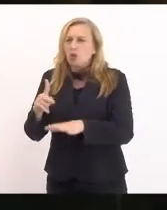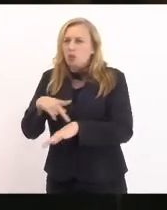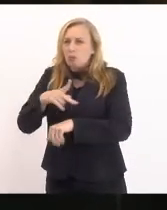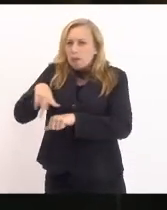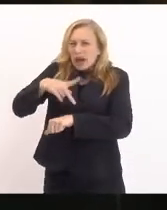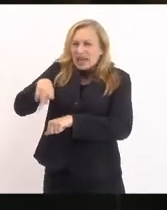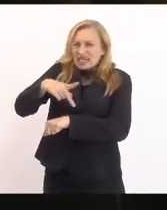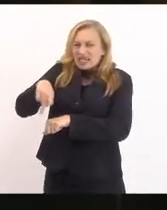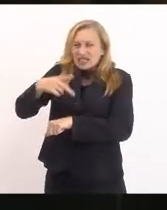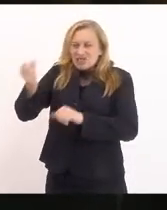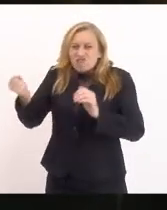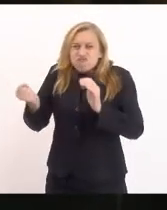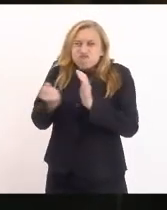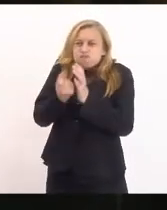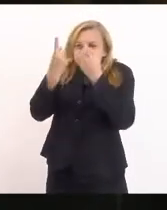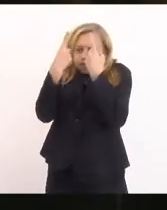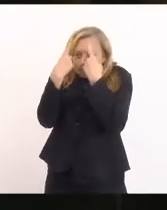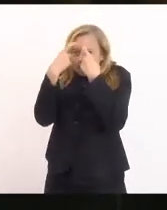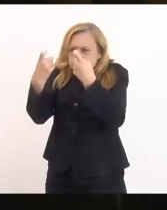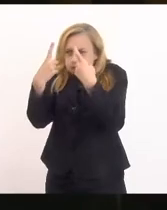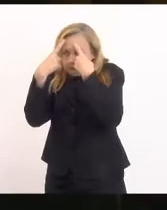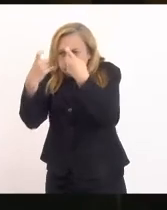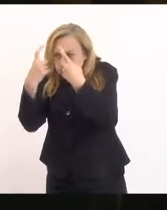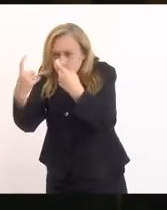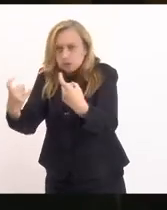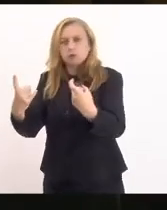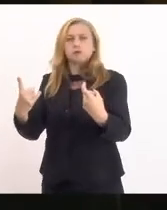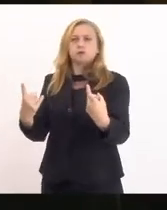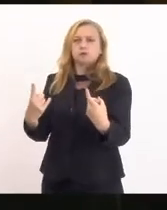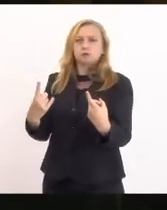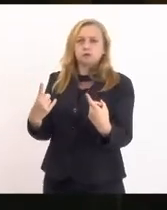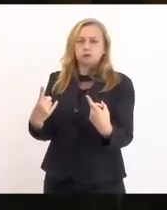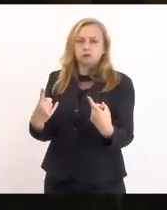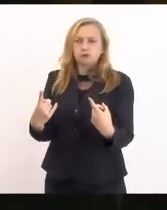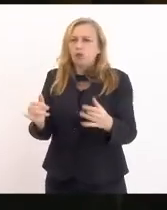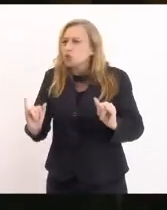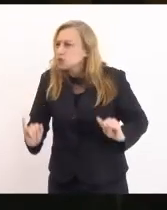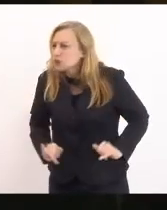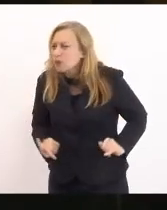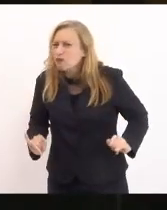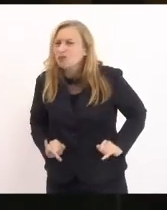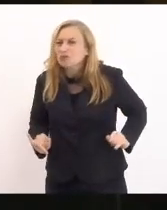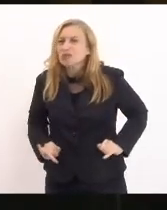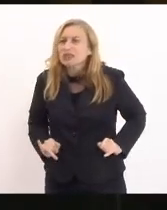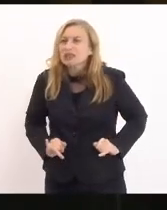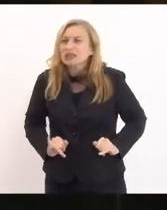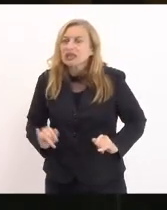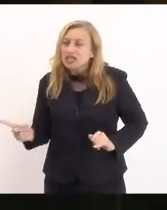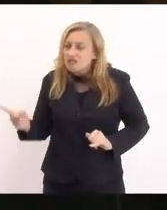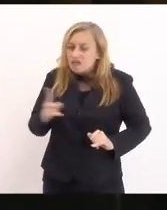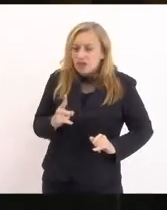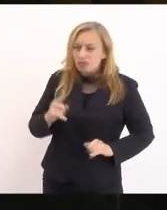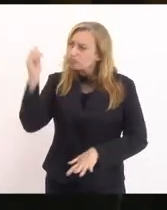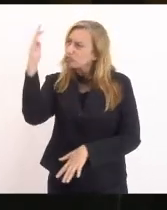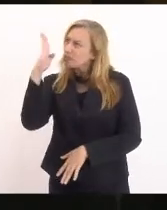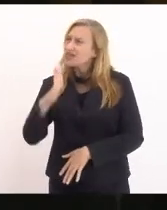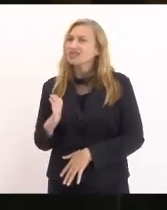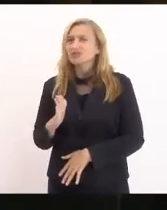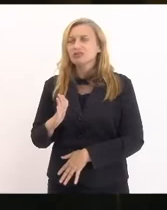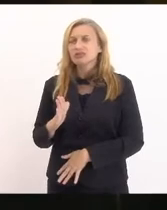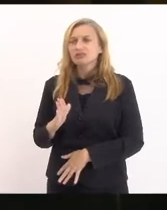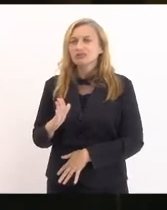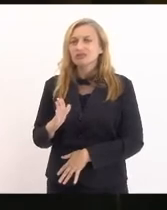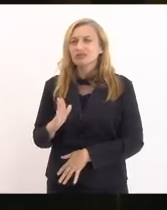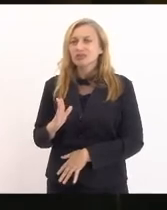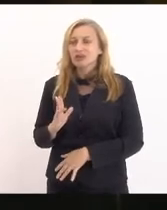décadas por violência, por desmandos, por atrocidades, e buscou no Brasil,